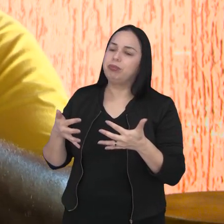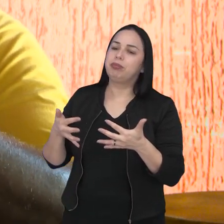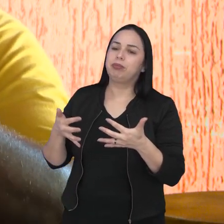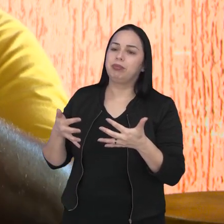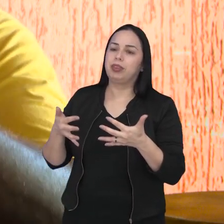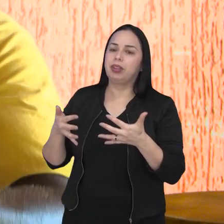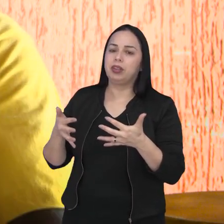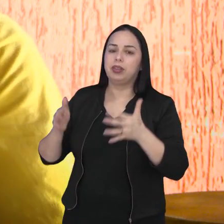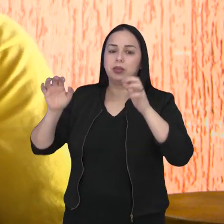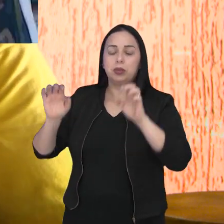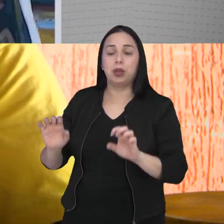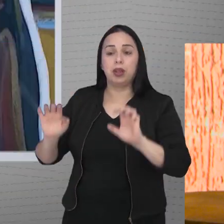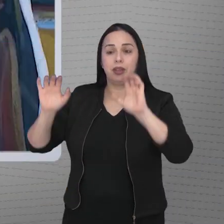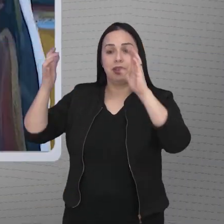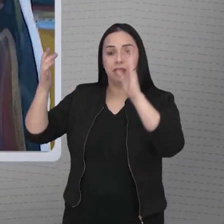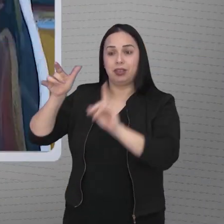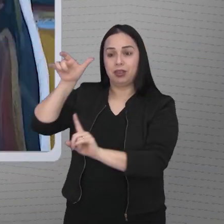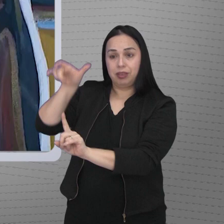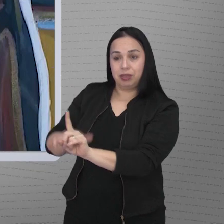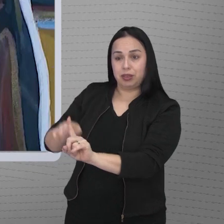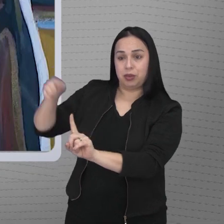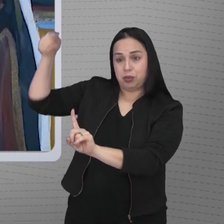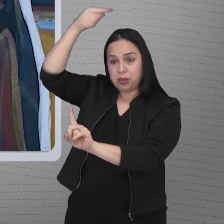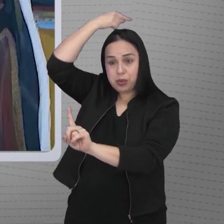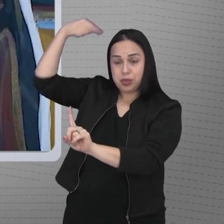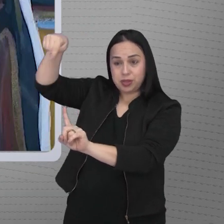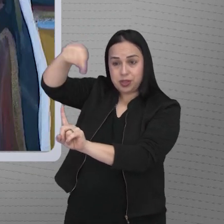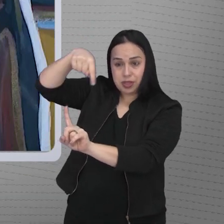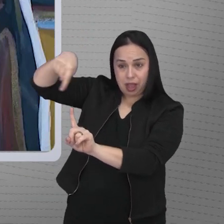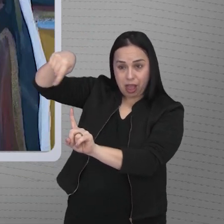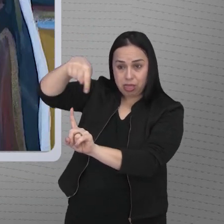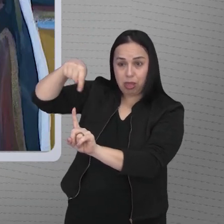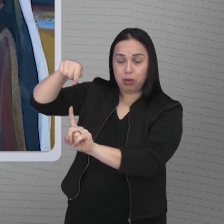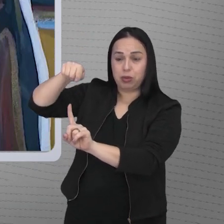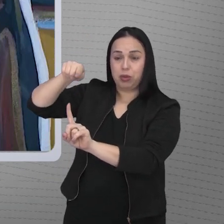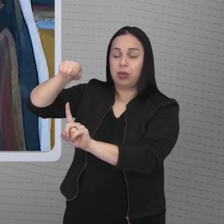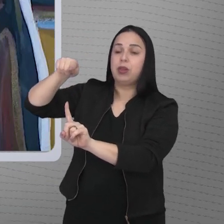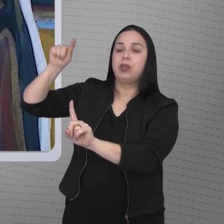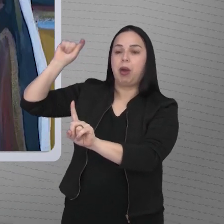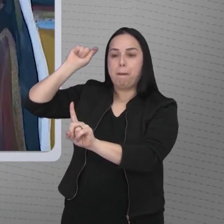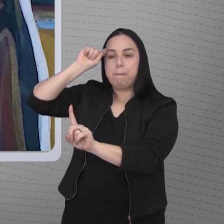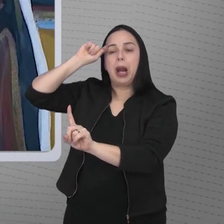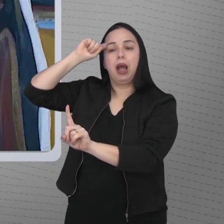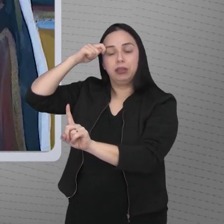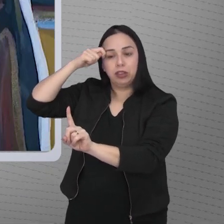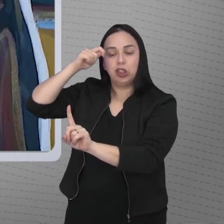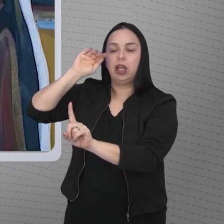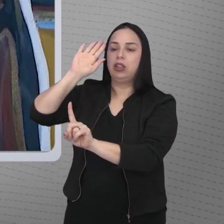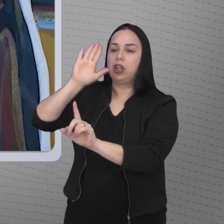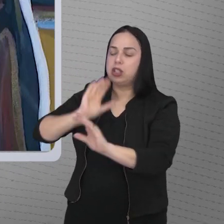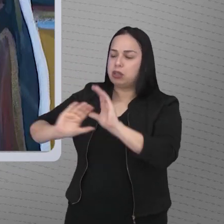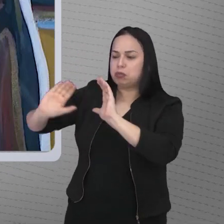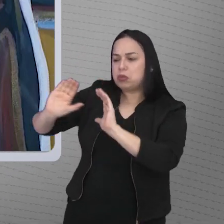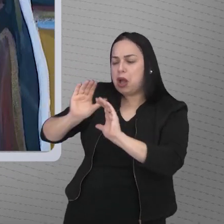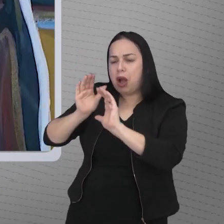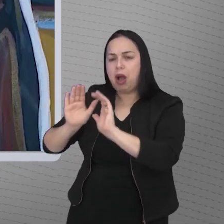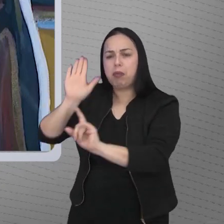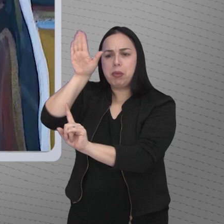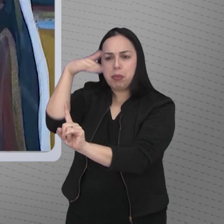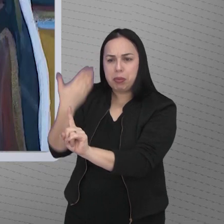gente celebra o santo que a gente canta para ele, é São Benedito, né?